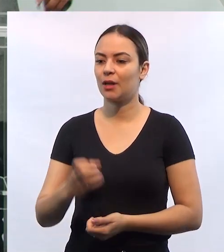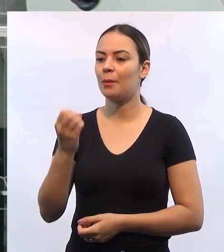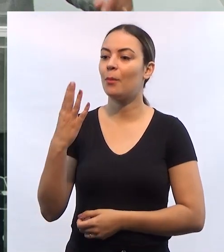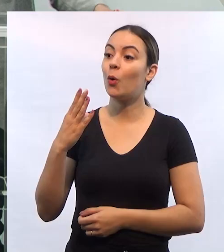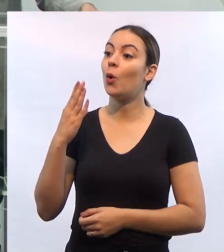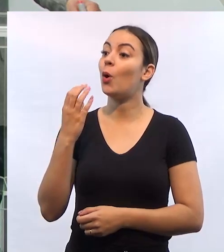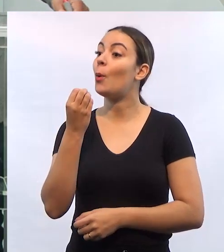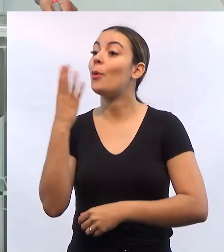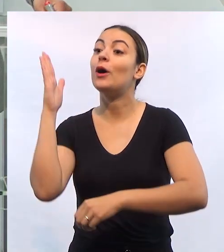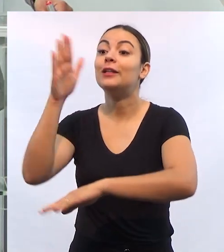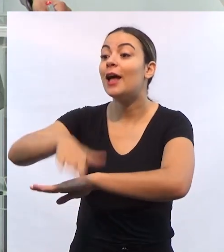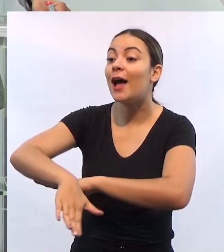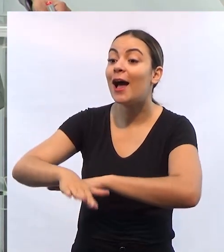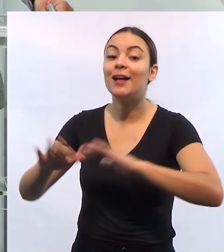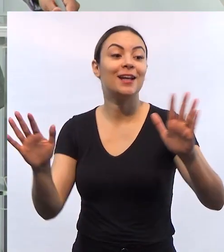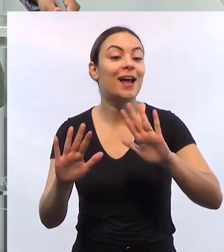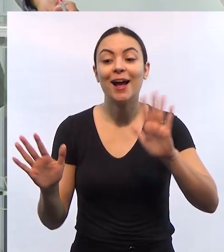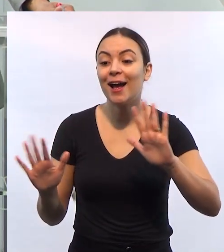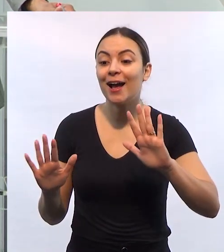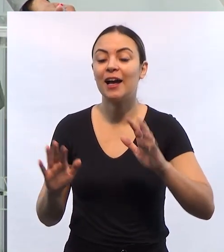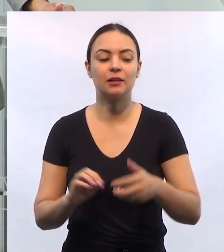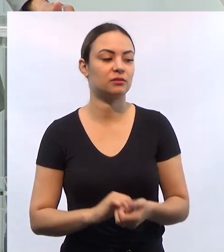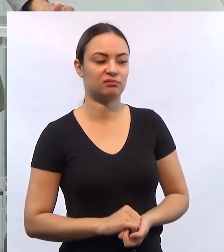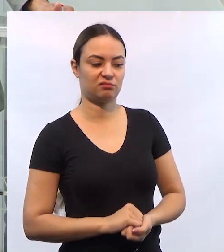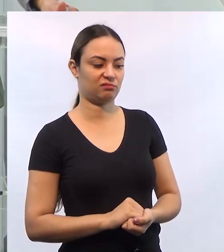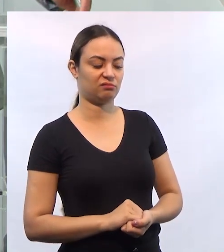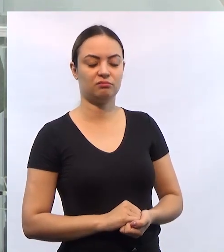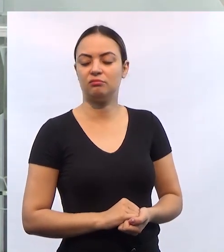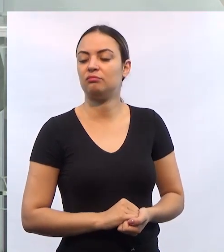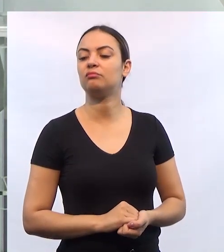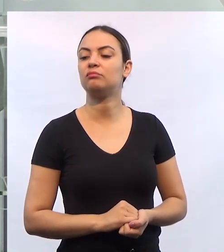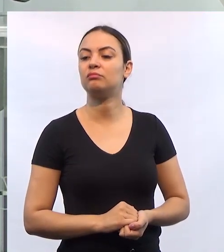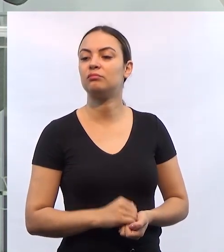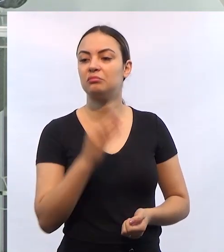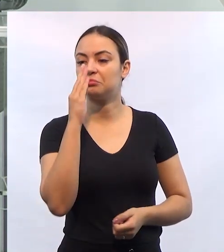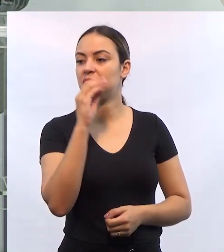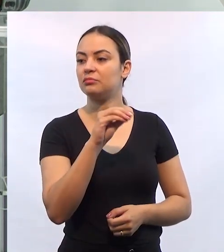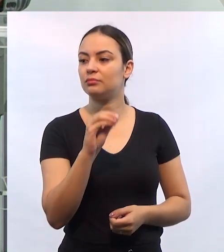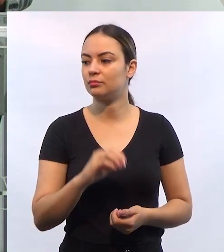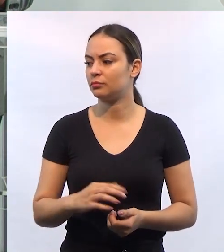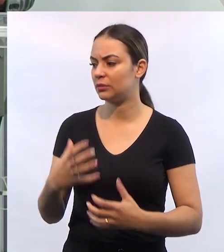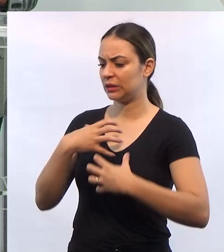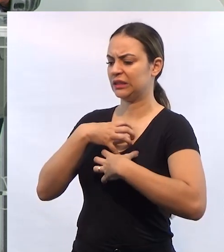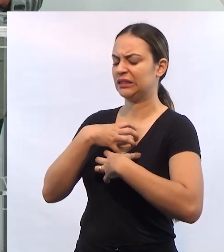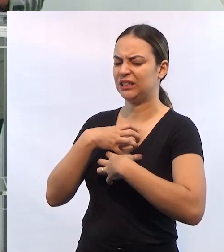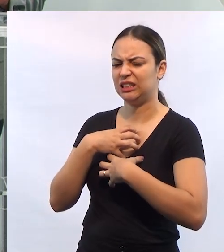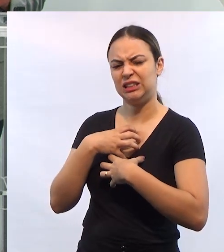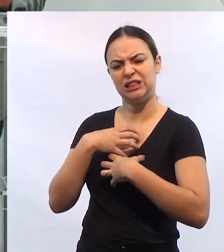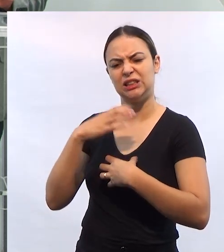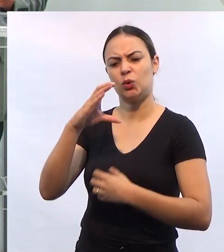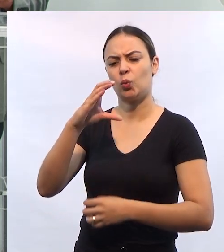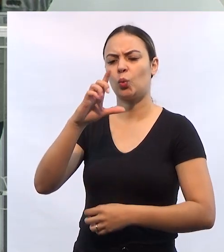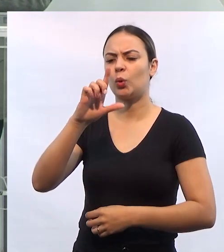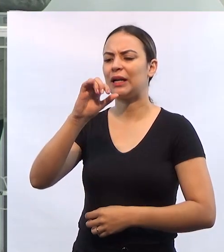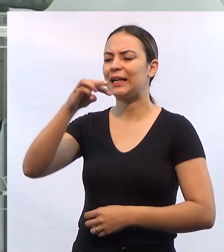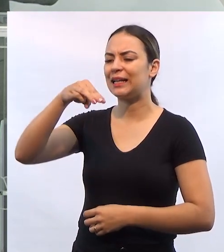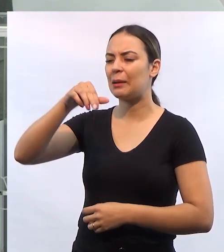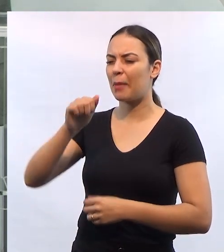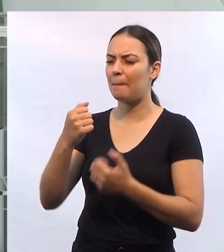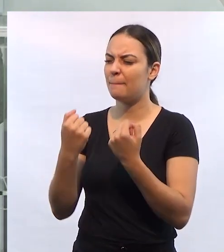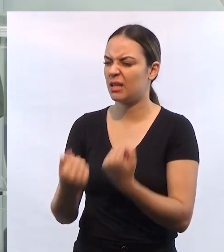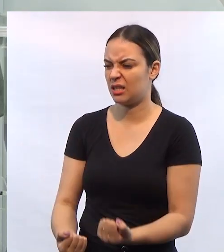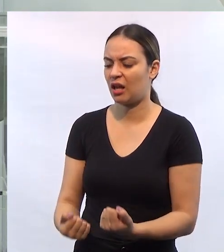se for para você. Meu Deus do céu, como é que eu ficaria, né? Ou seja, já ia sentir aquele clima pesado. O clima